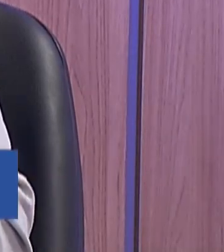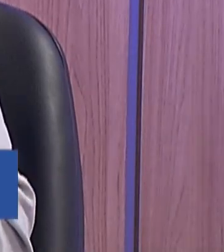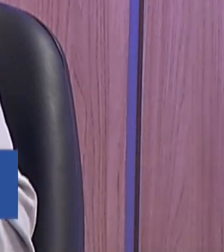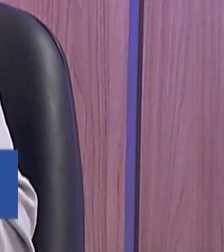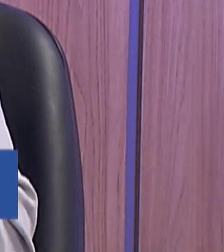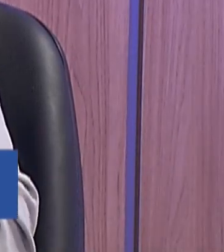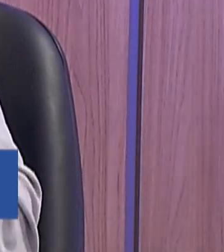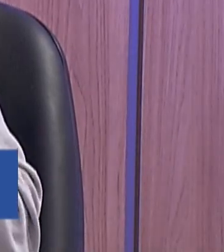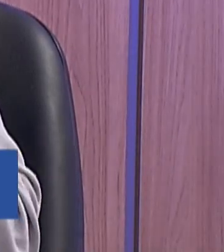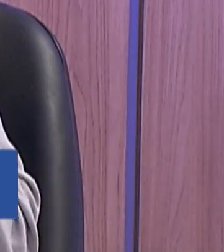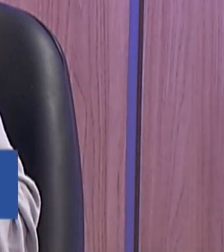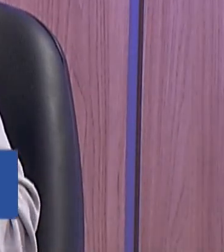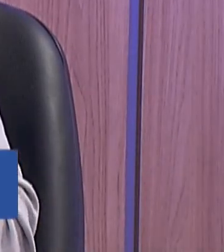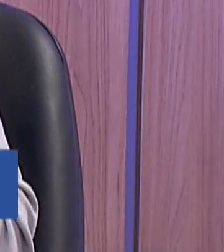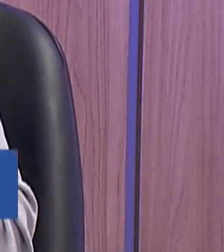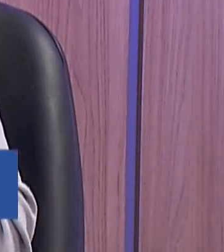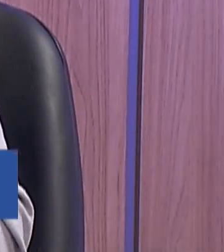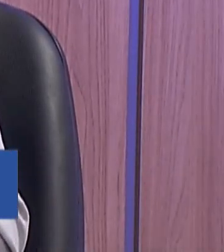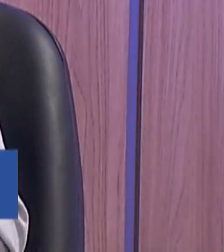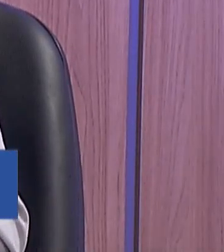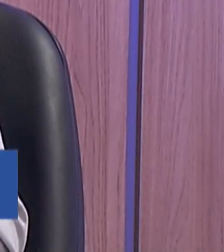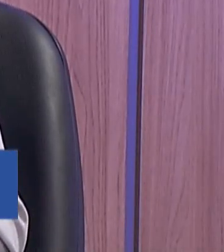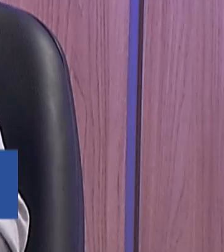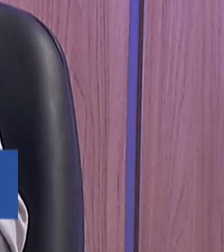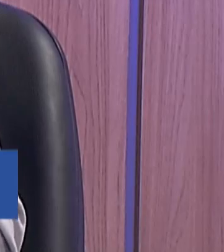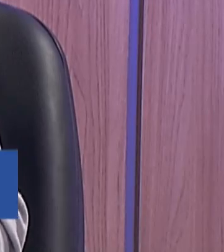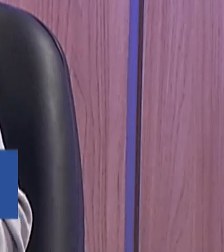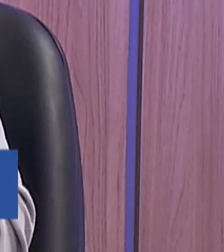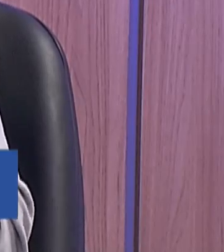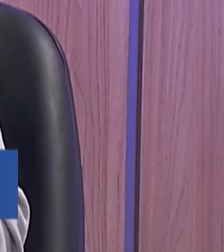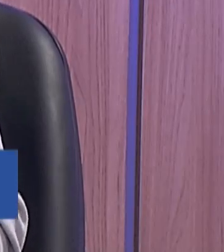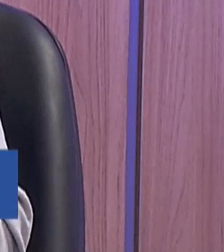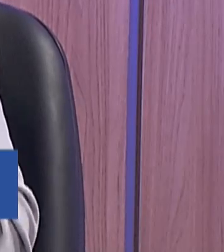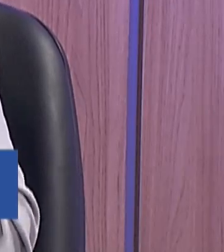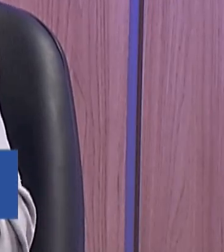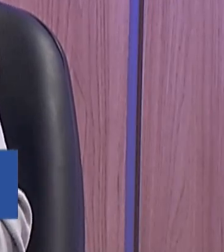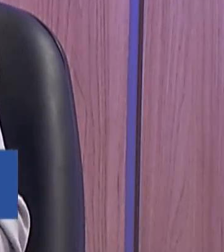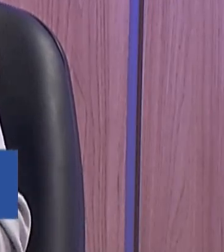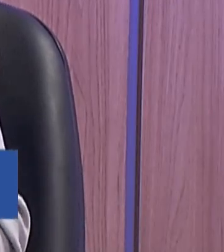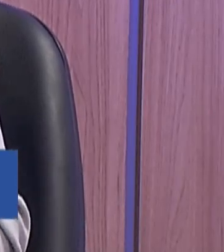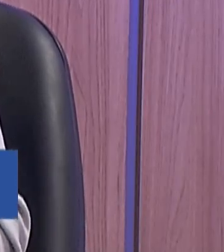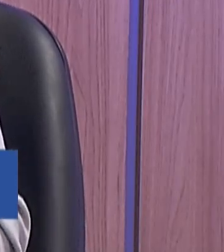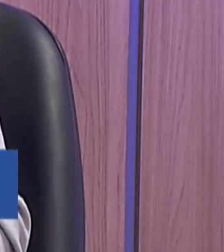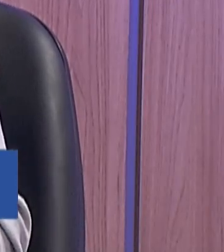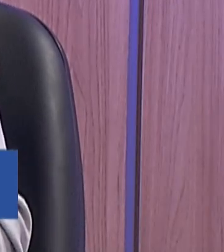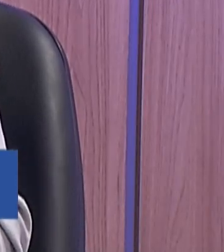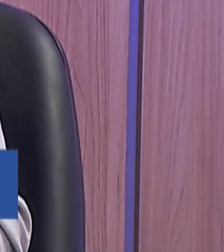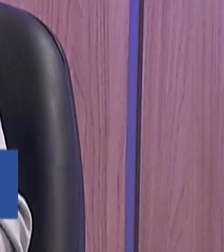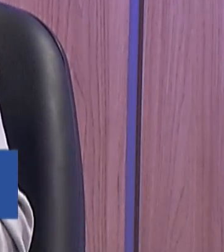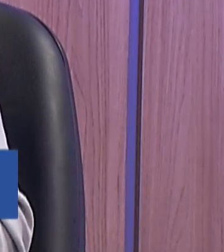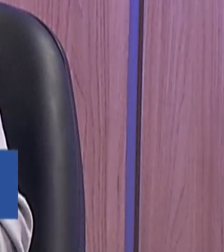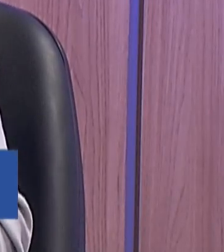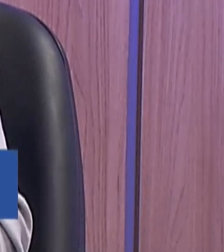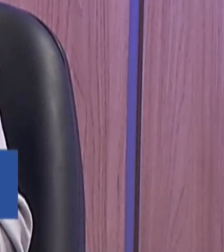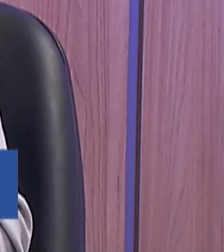São 6 edições. Já o único ano que não teve, Mari, foi o ano de 2025. Na época da pandemia. Mas em cada uma das edições a gente